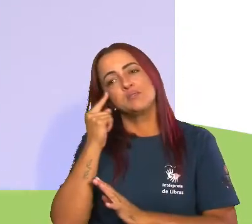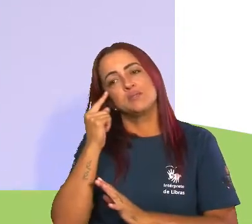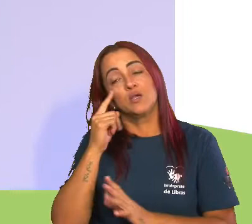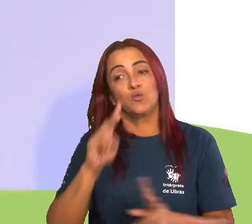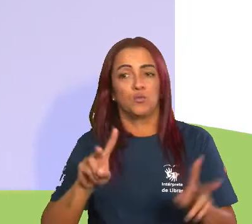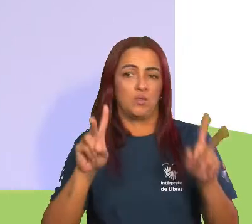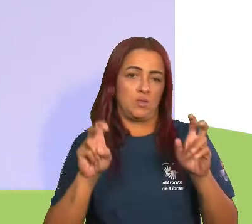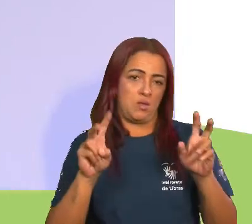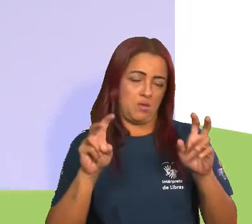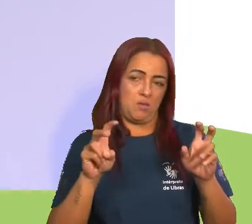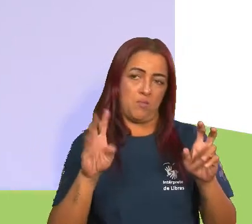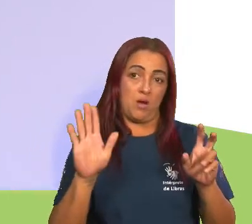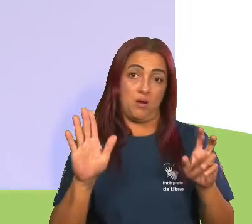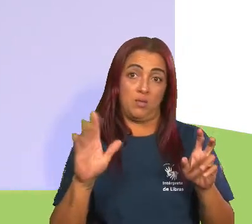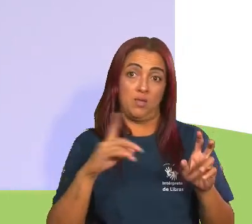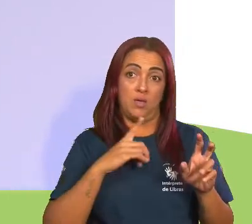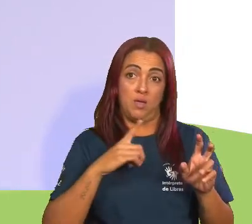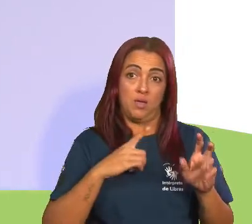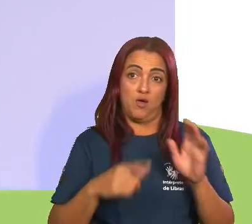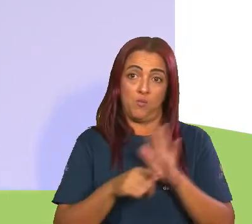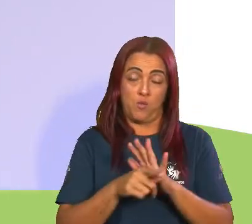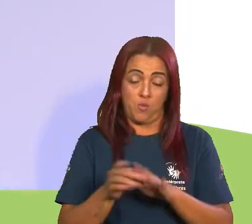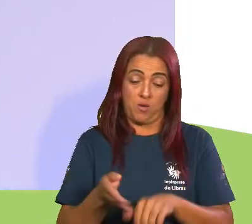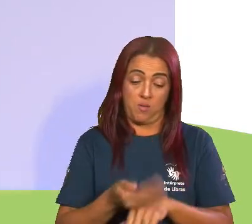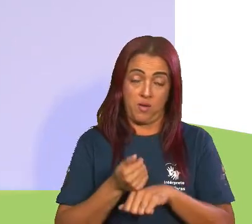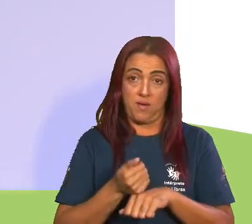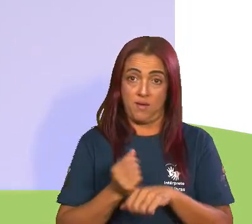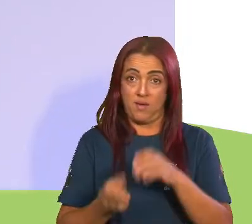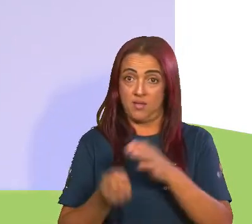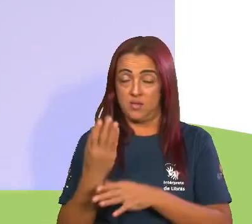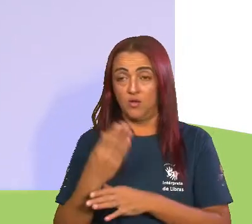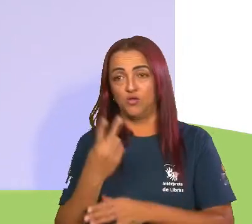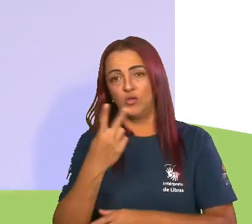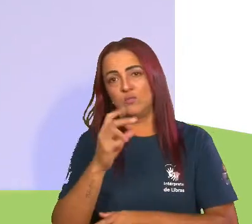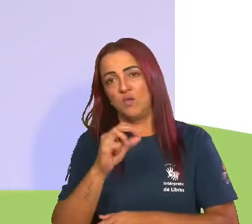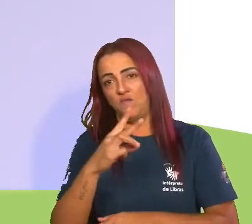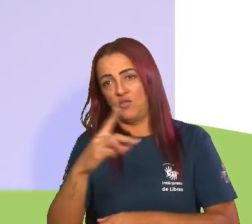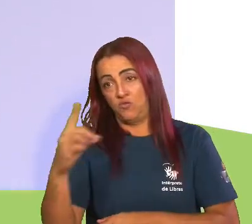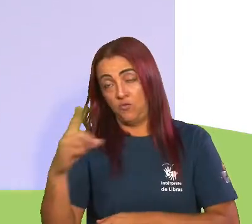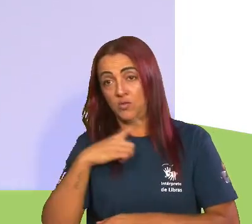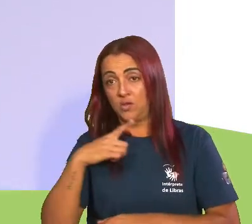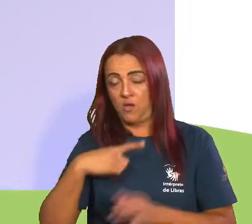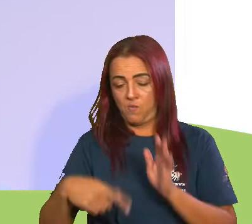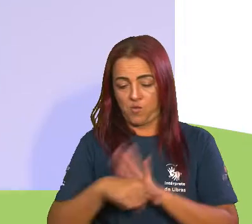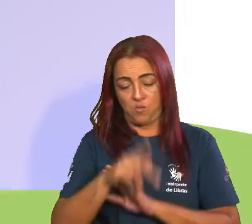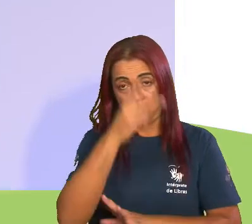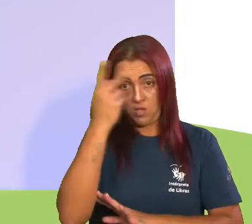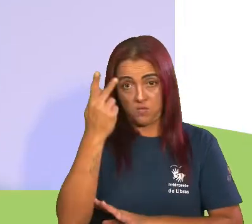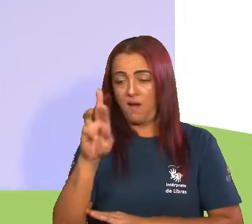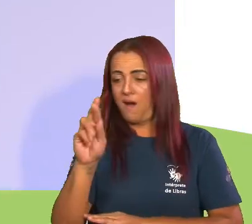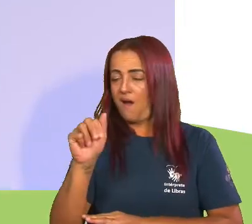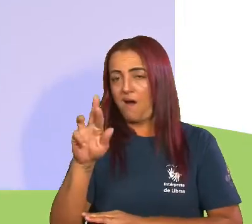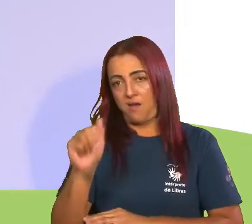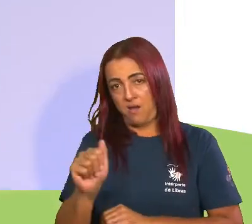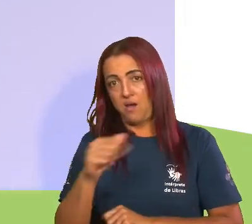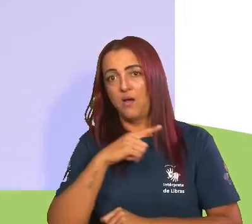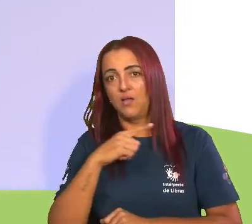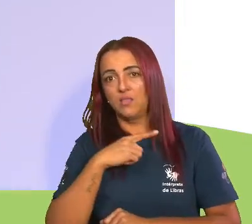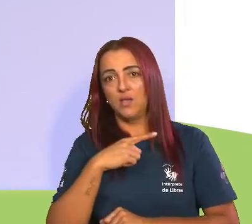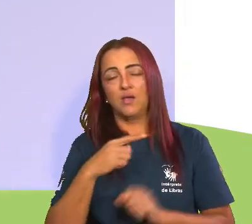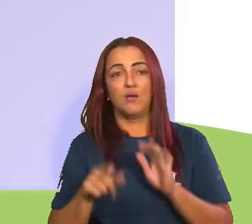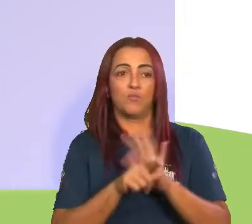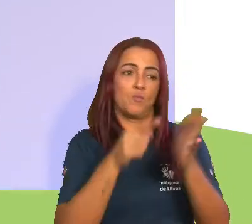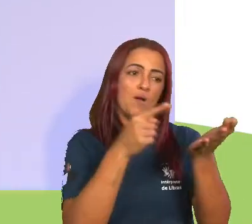tema. E para a edição de 2021 do Prêmio Gente Rara, a Casa Hunter resolveu lançar o desafio de definir o ser